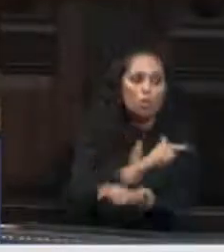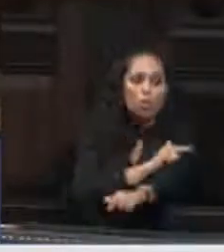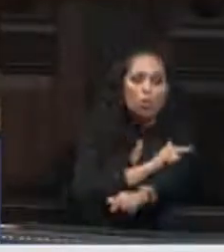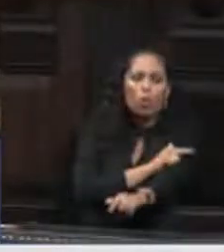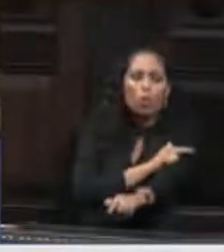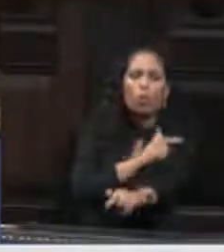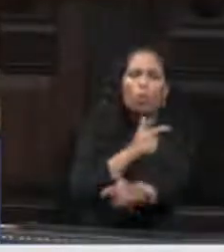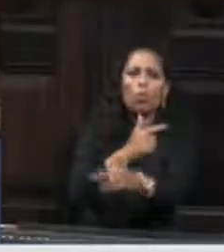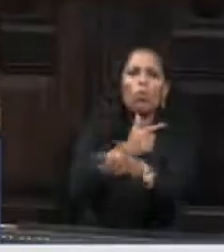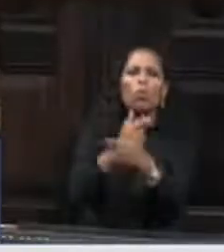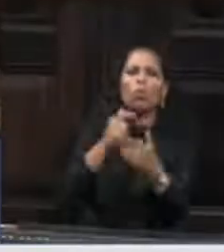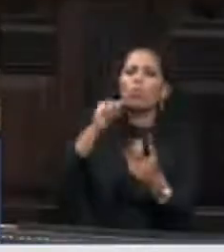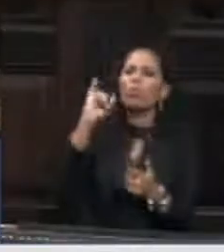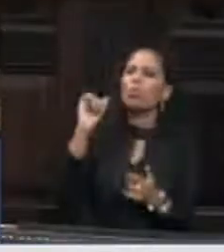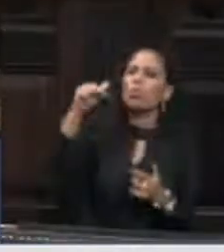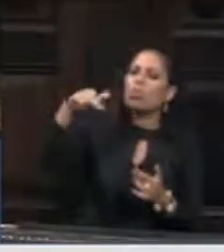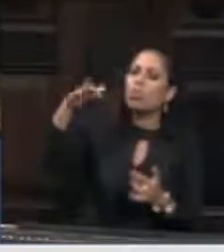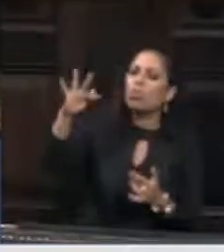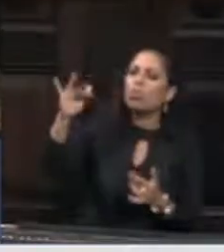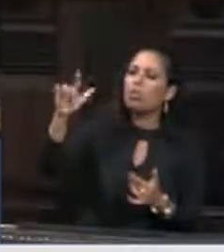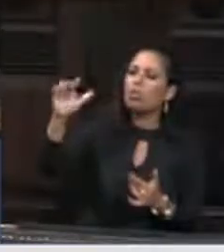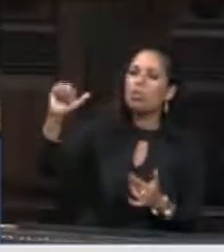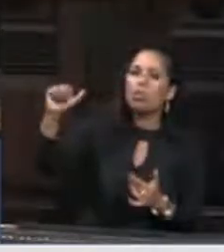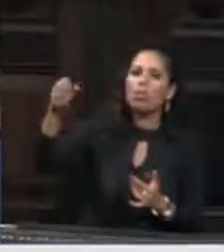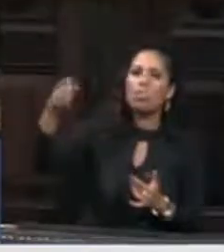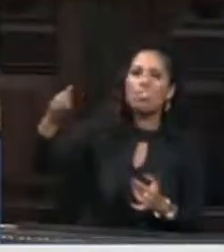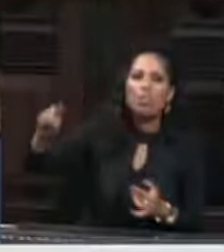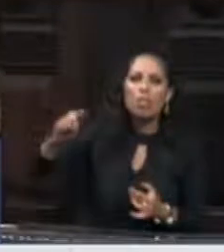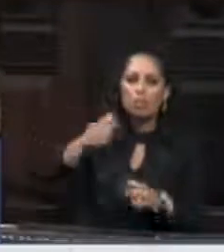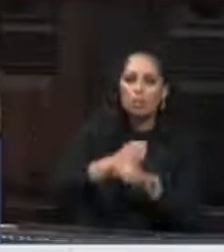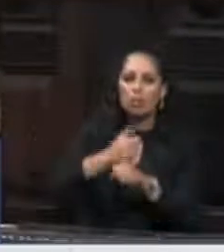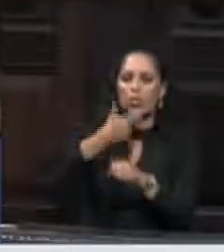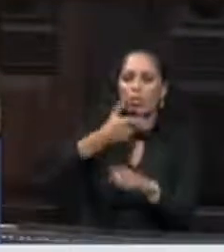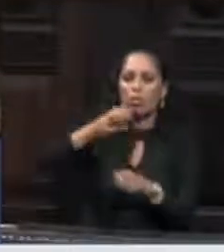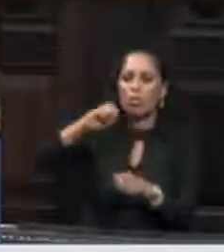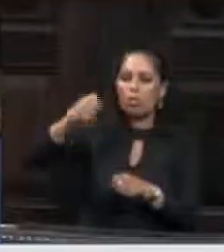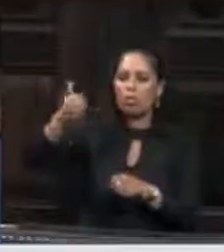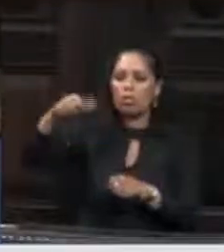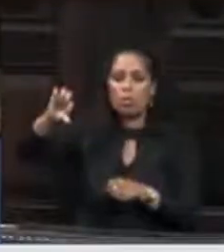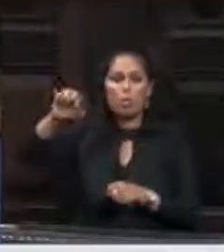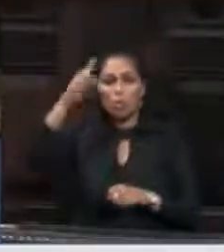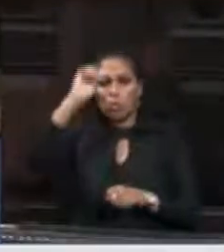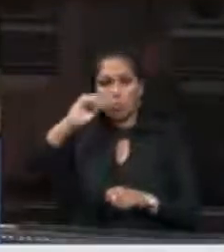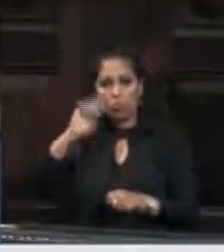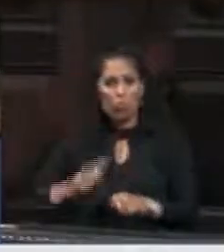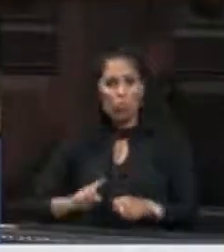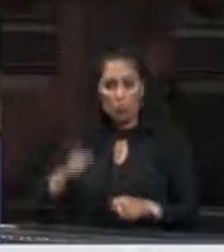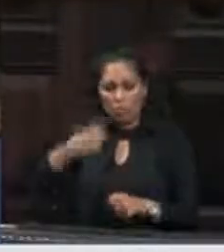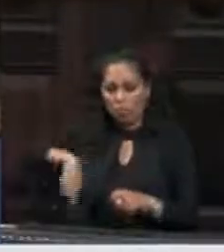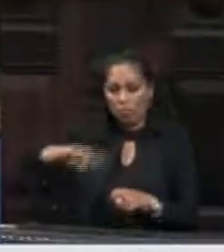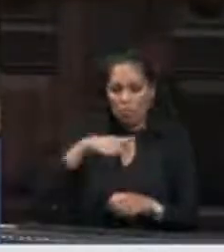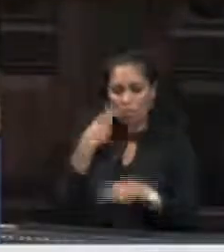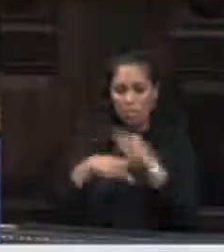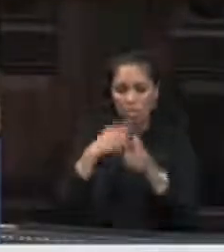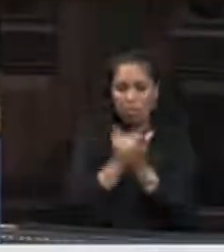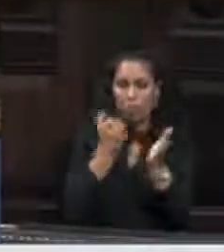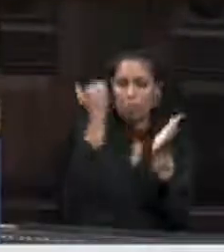de 2019, já fixar o congelamento para o ano de 2020. Portanto, o primeiro aspecto que chama a minha atenção,